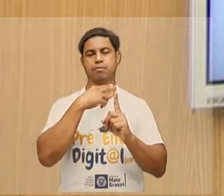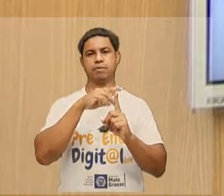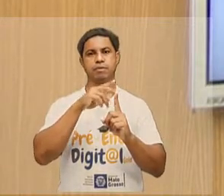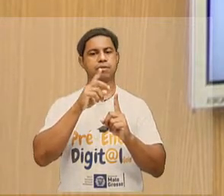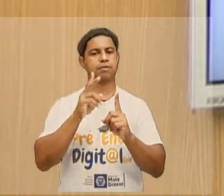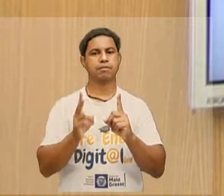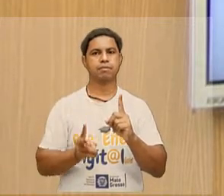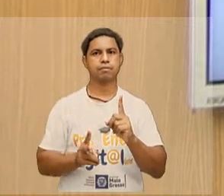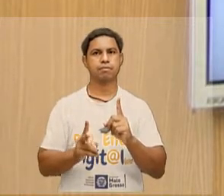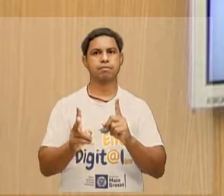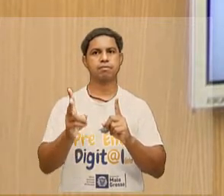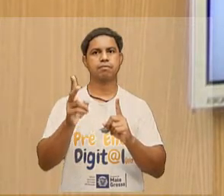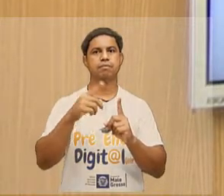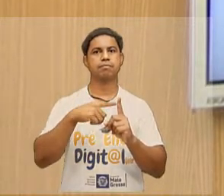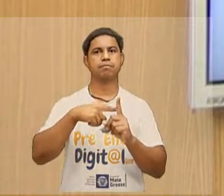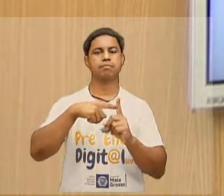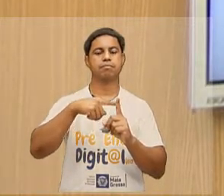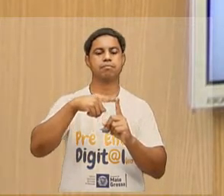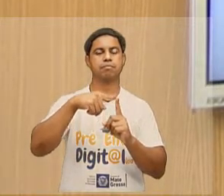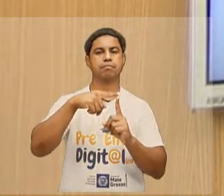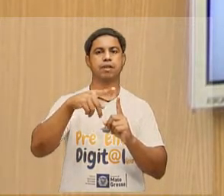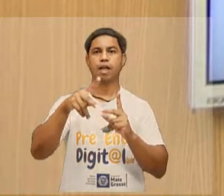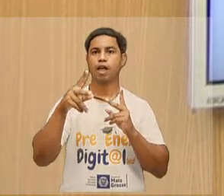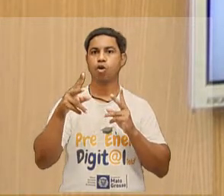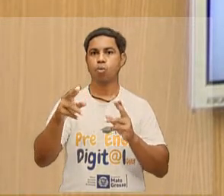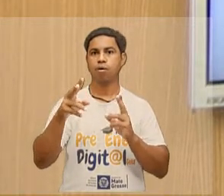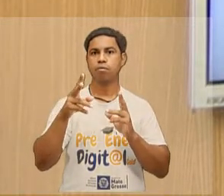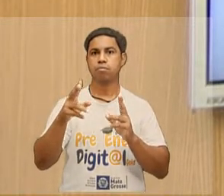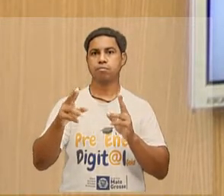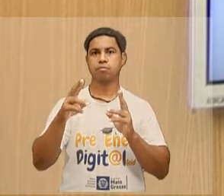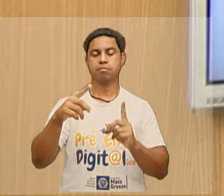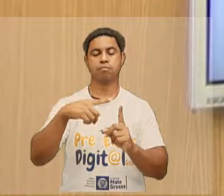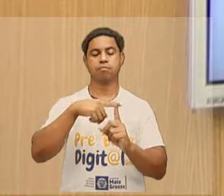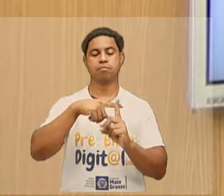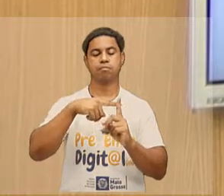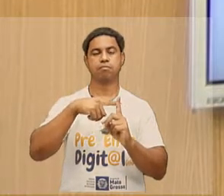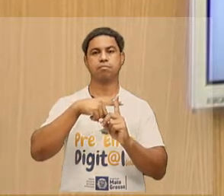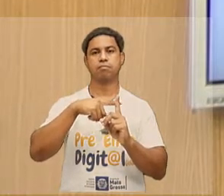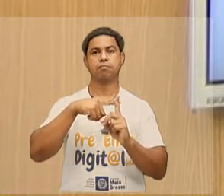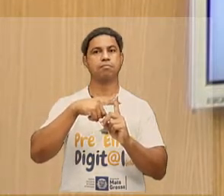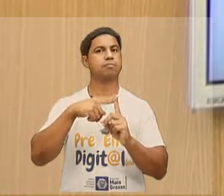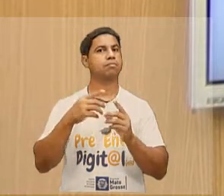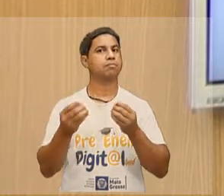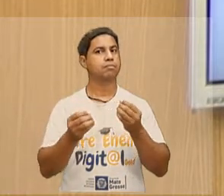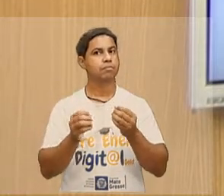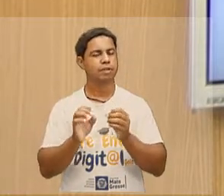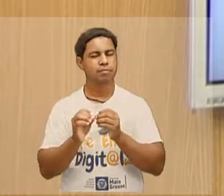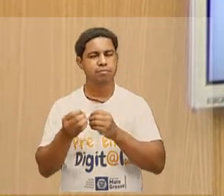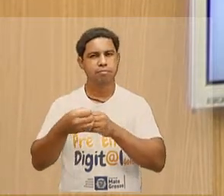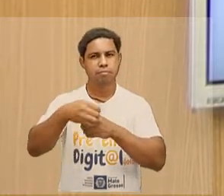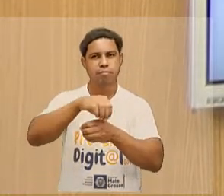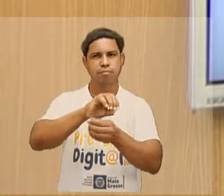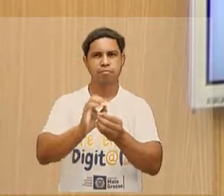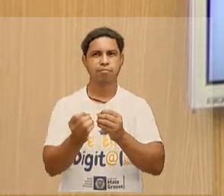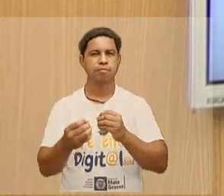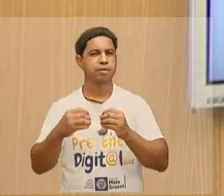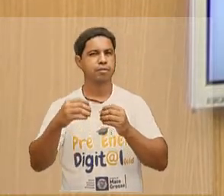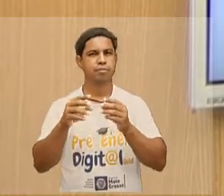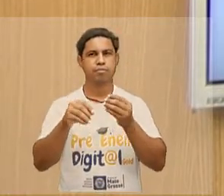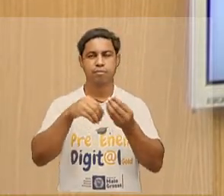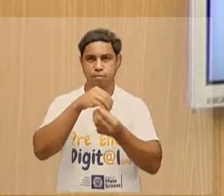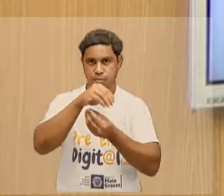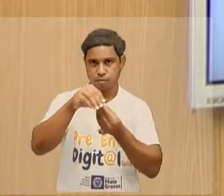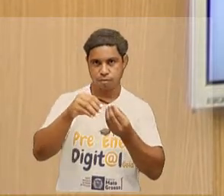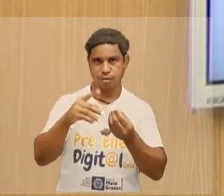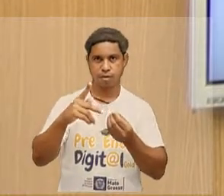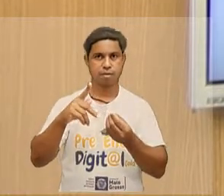constante. Porque o que é a temperatura? É o grau de agitação das partículas. Então aqui, quando